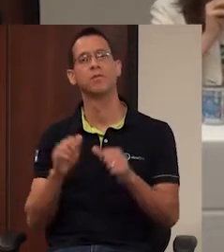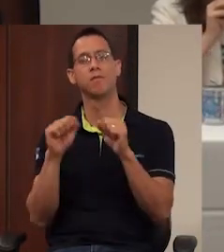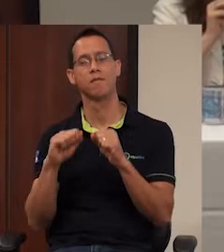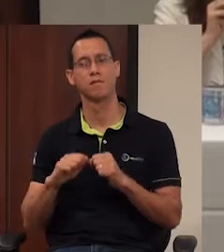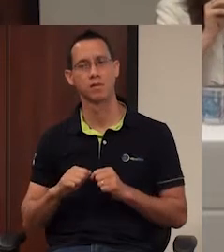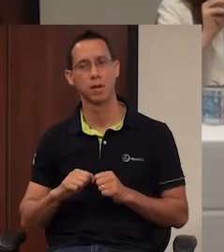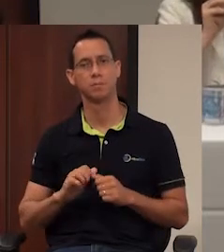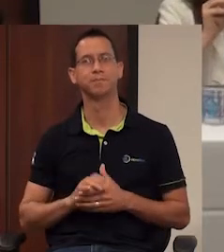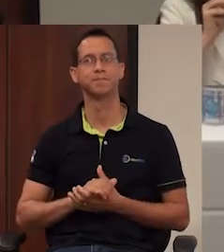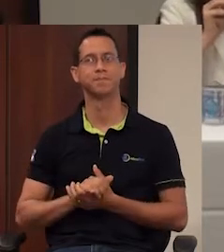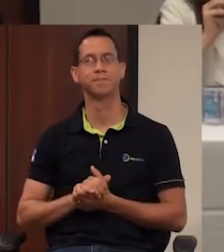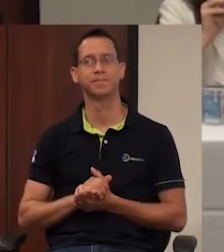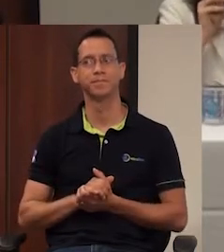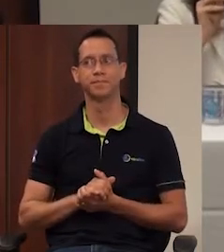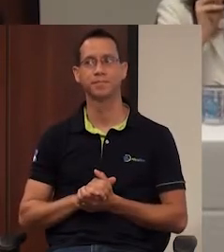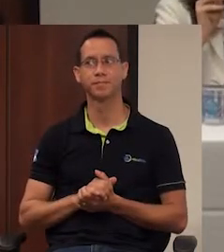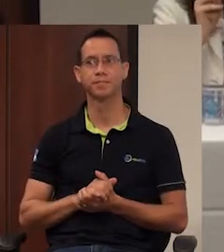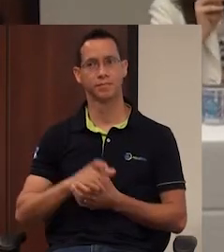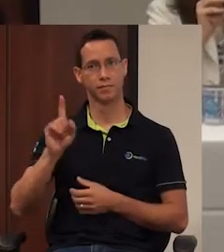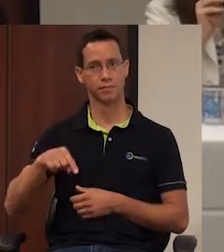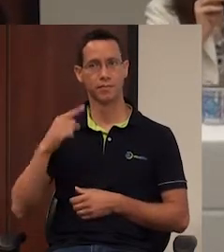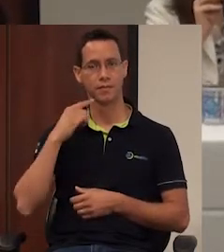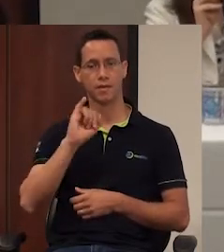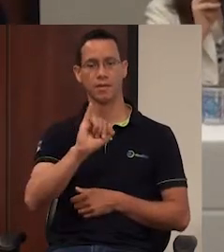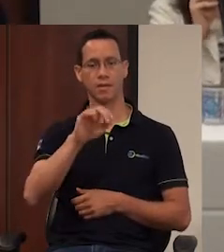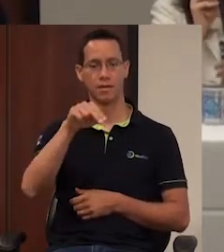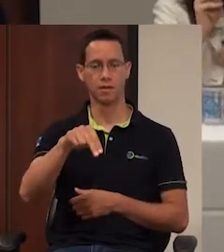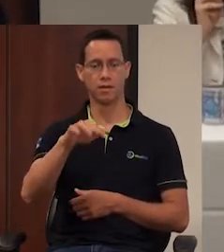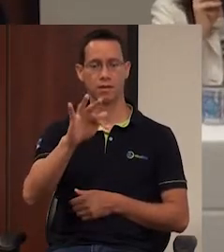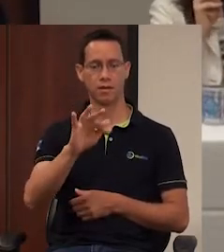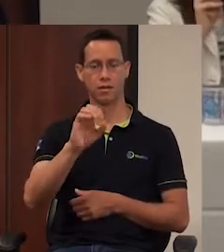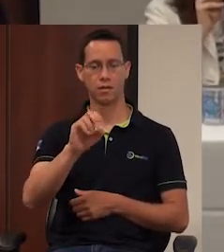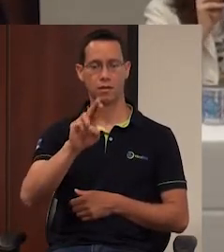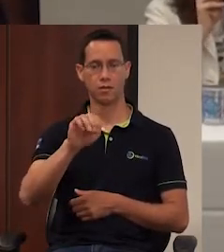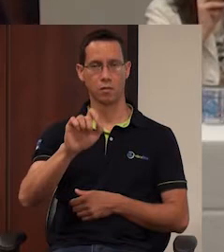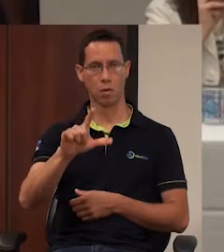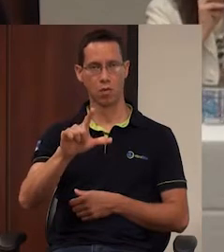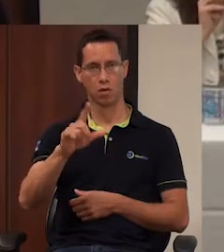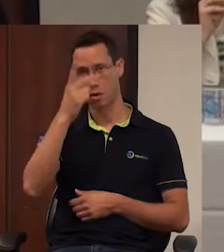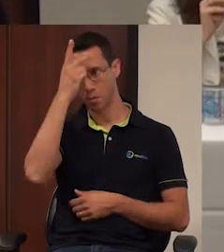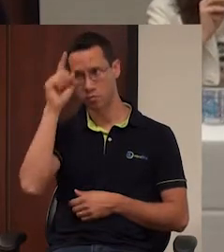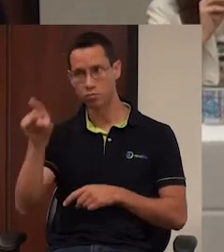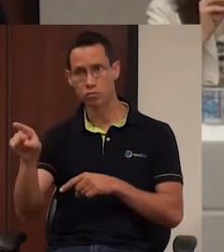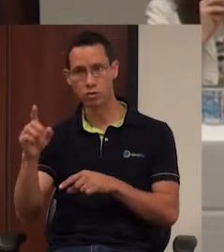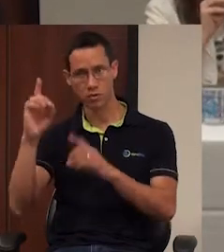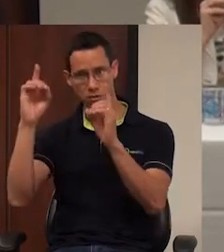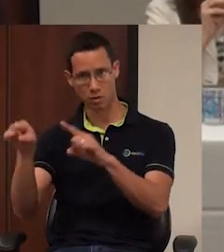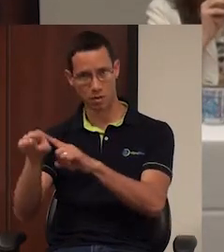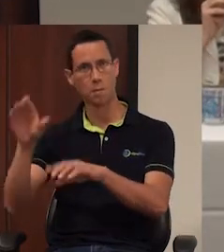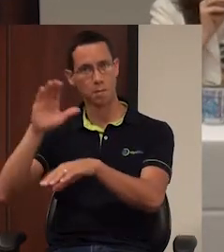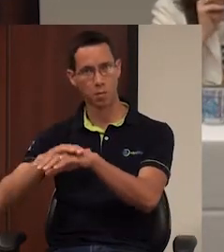naquela situação concreta. É um mecanismo informal. Né? Então, é a própria pessoa que chama